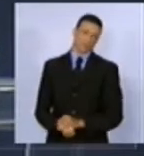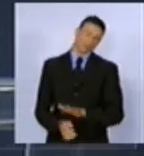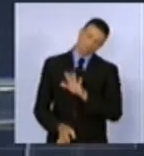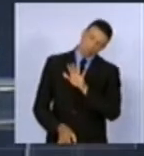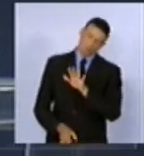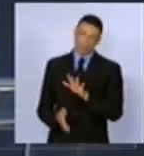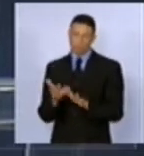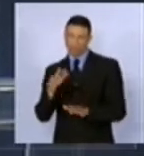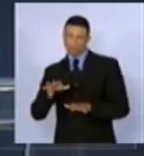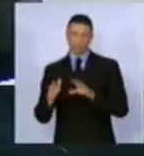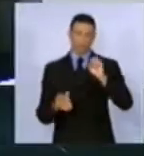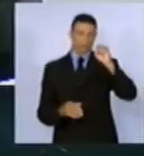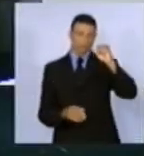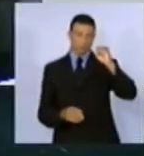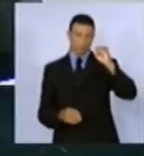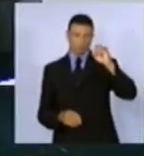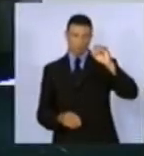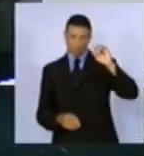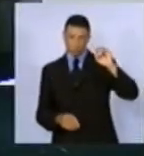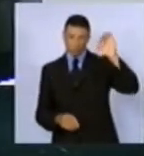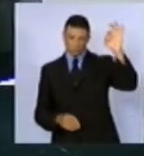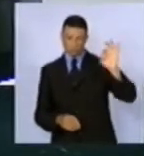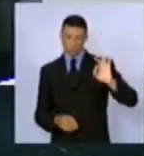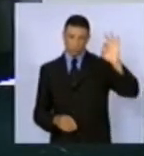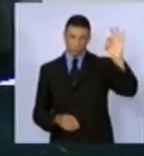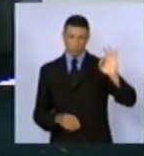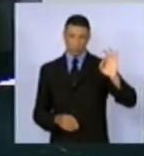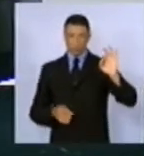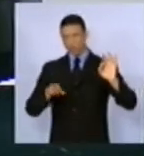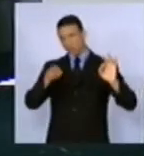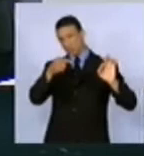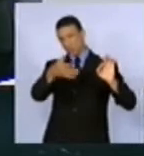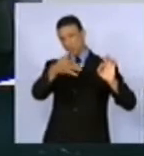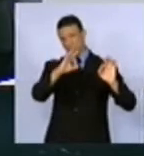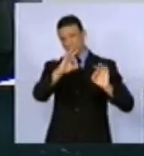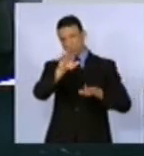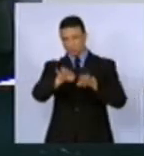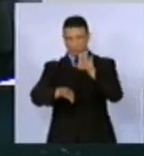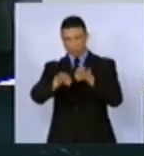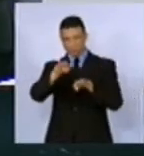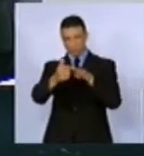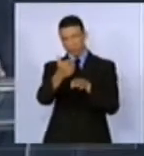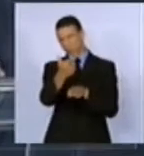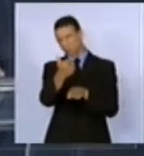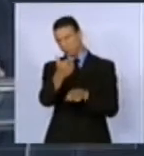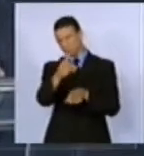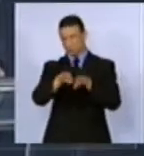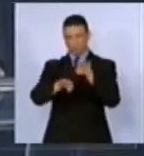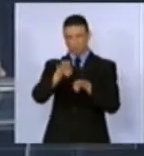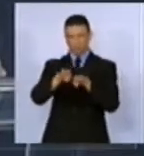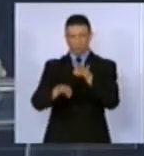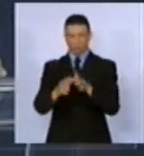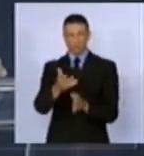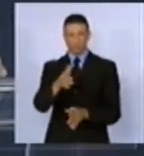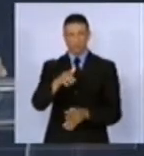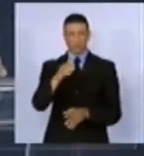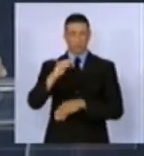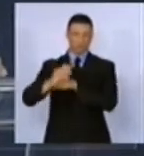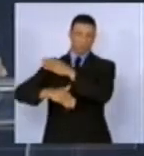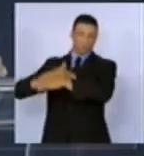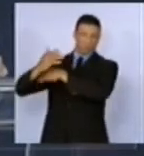de oitenta por cento esses 10 por cento e oitenta por cento em relevo acima de doze por cento que tive Então até